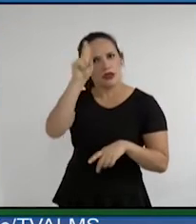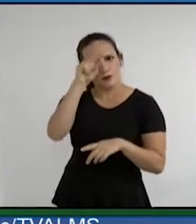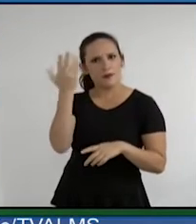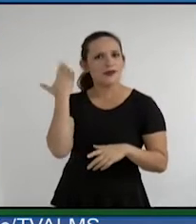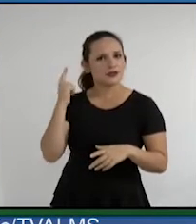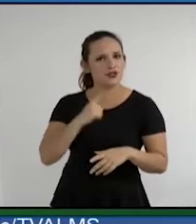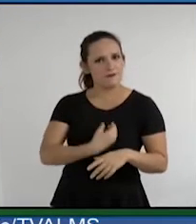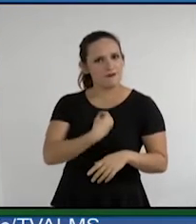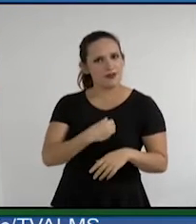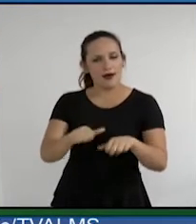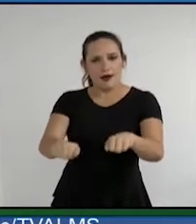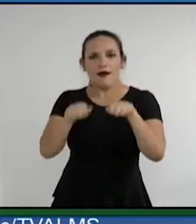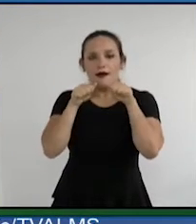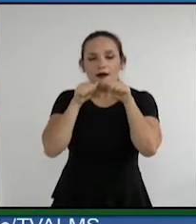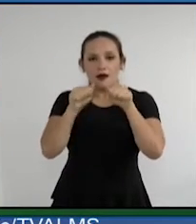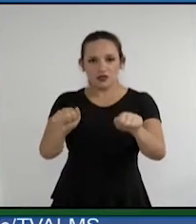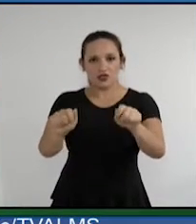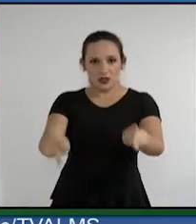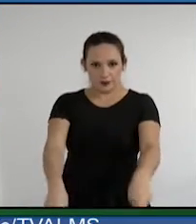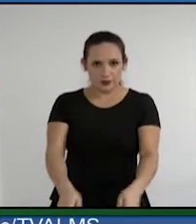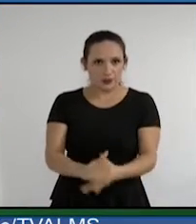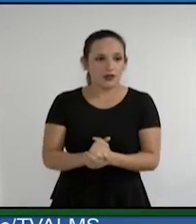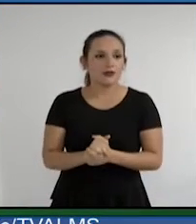no plenário,